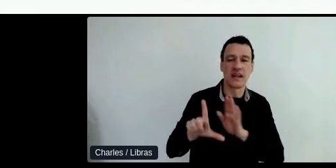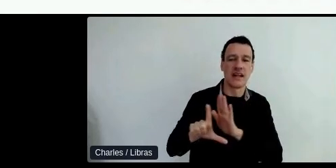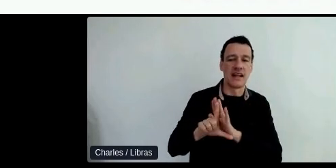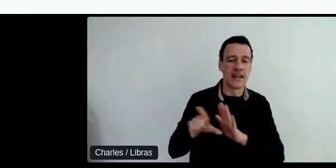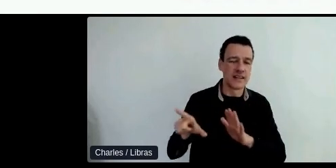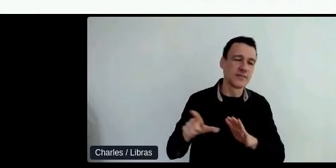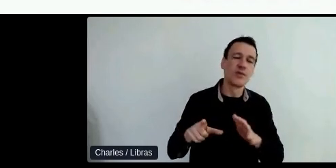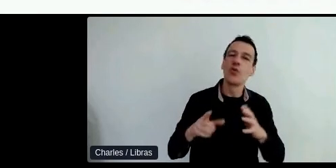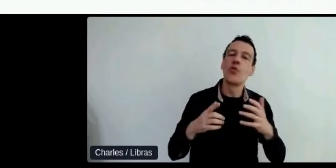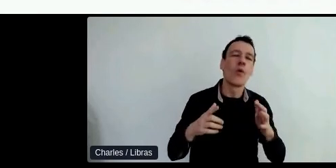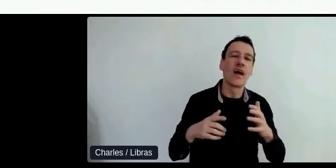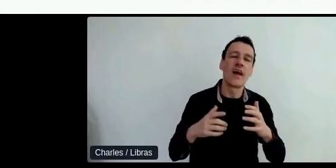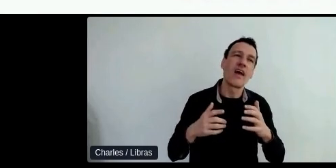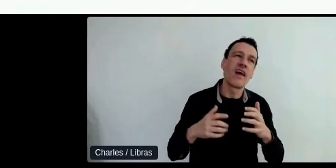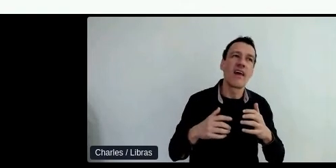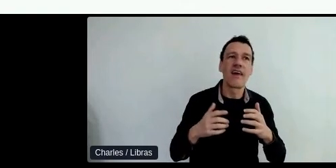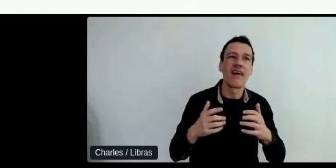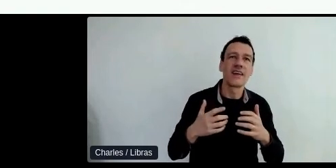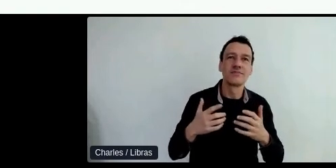No